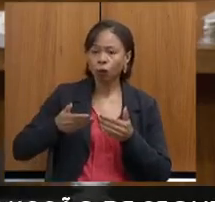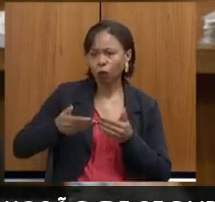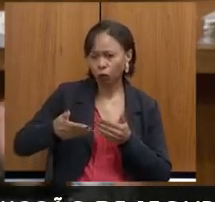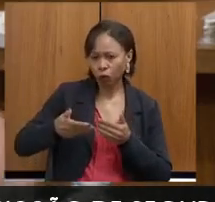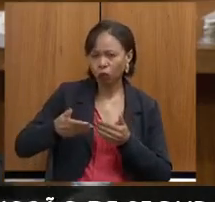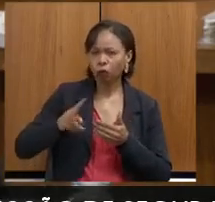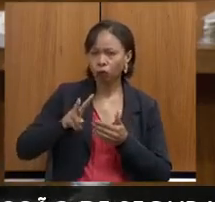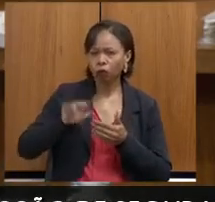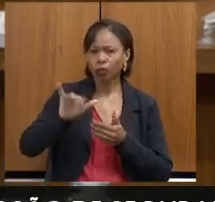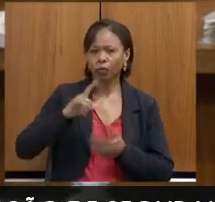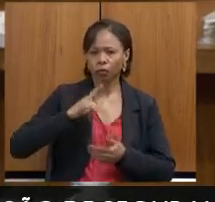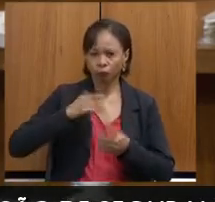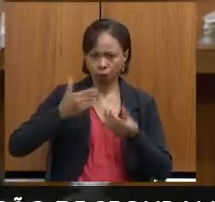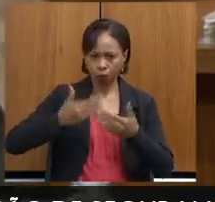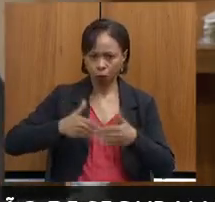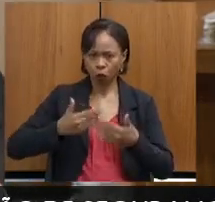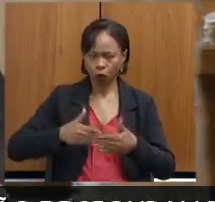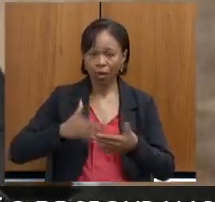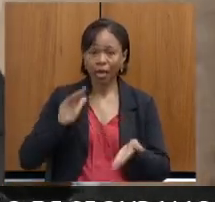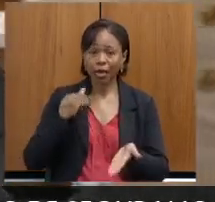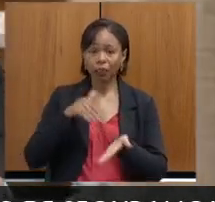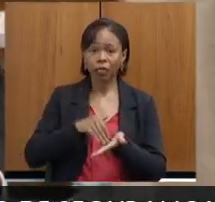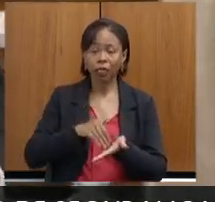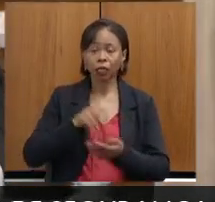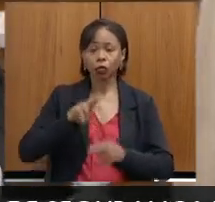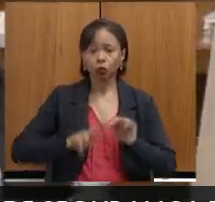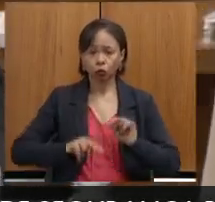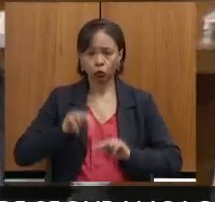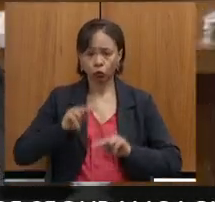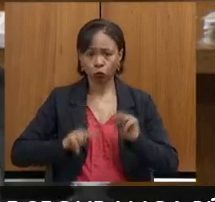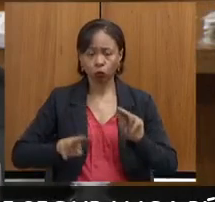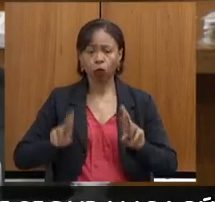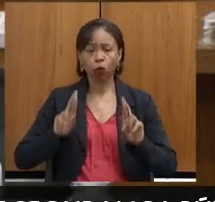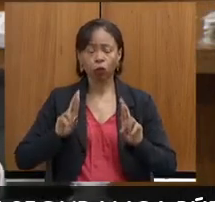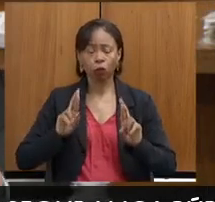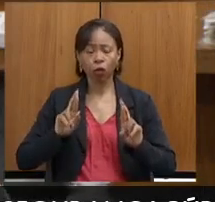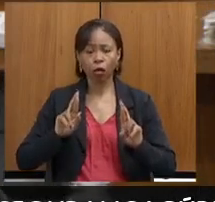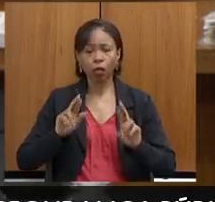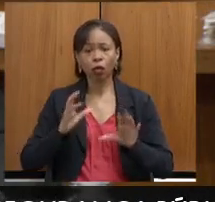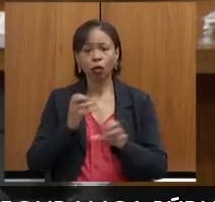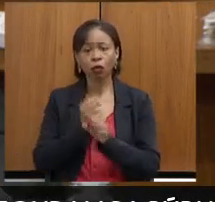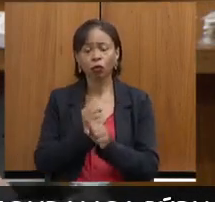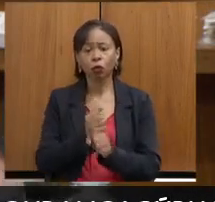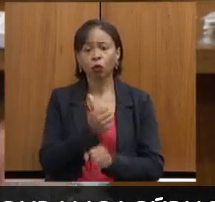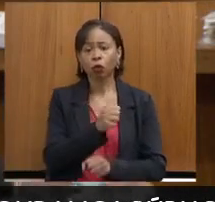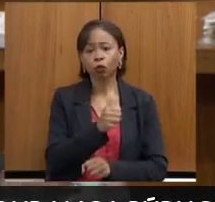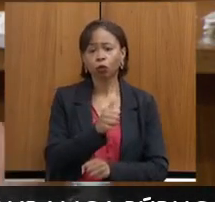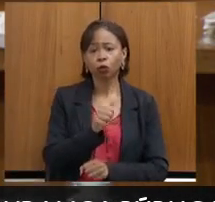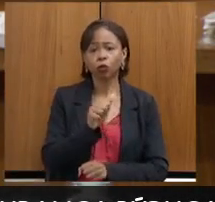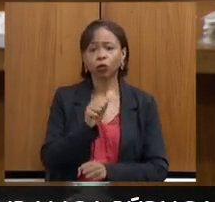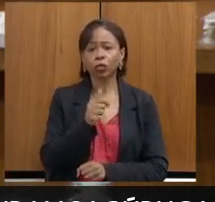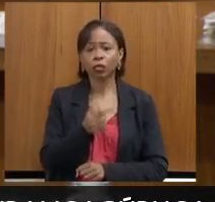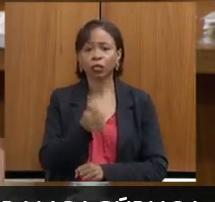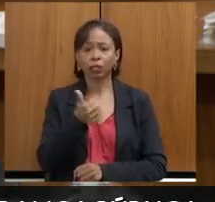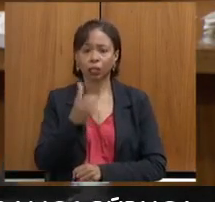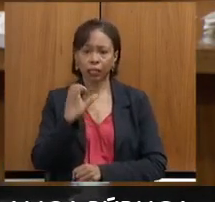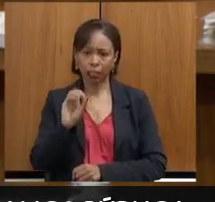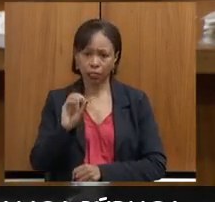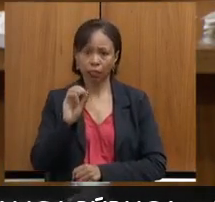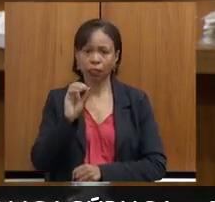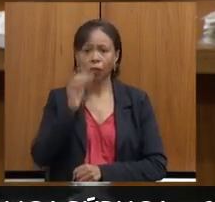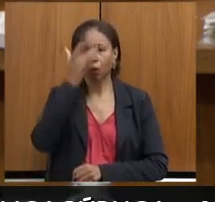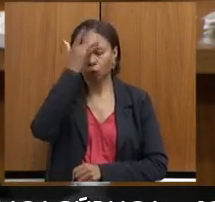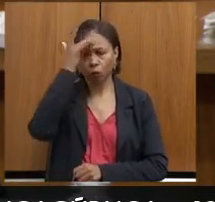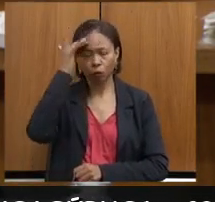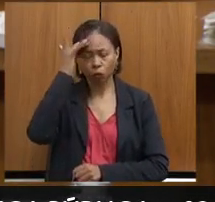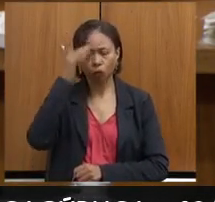e até Junho a gente espera alcançar aí 11710 pessoas